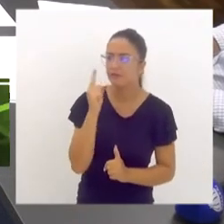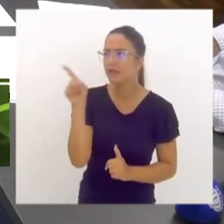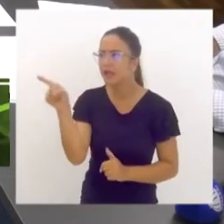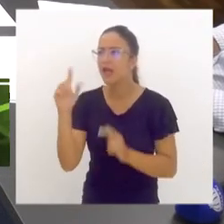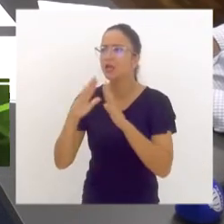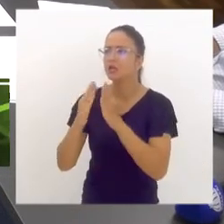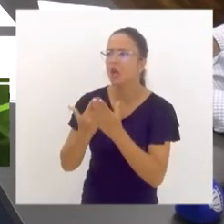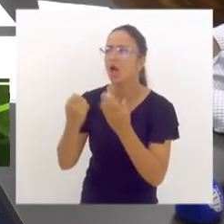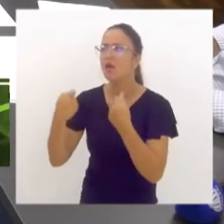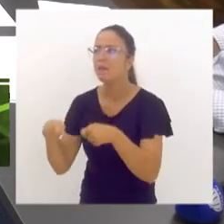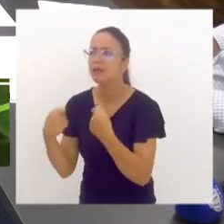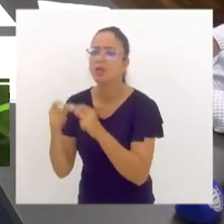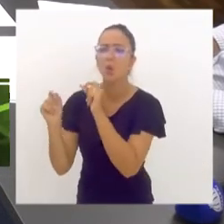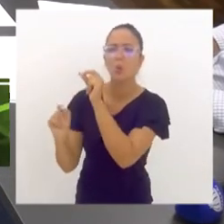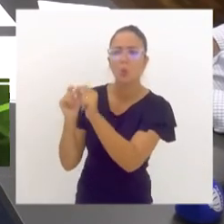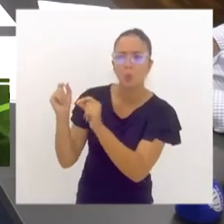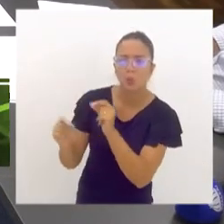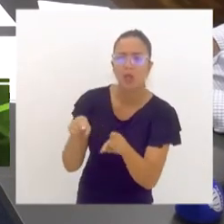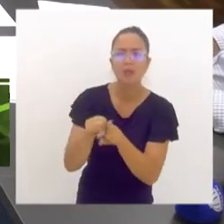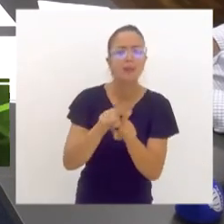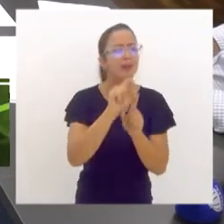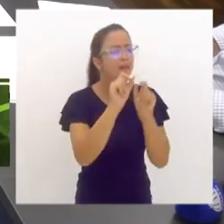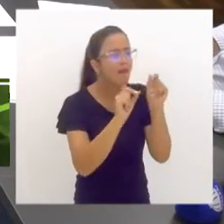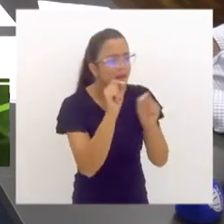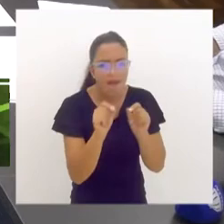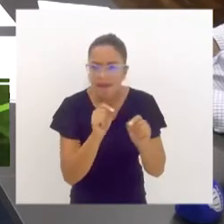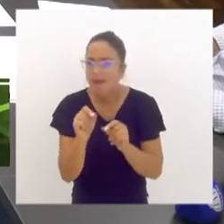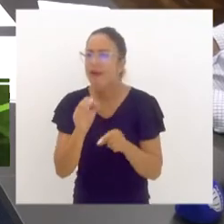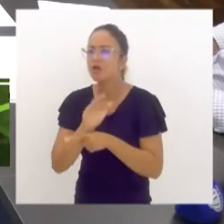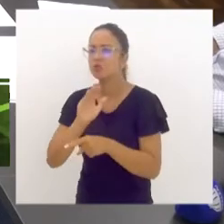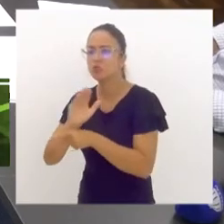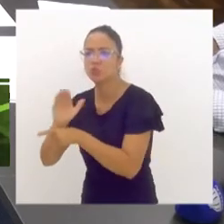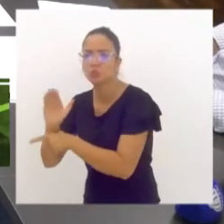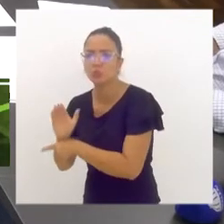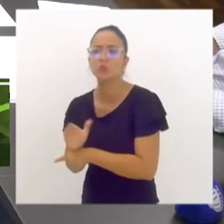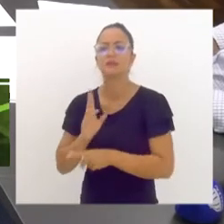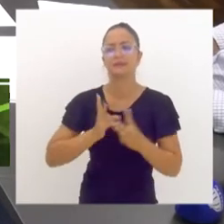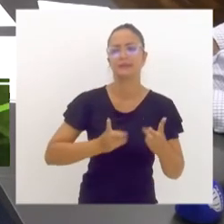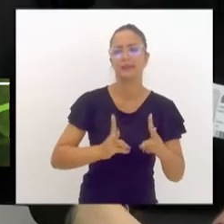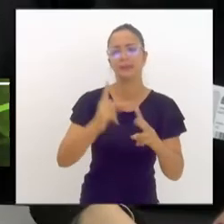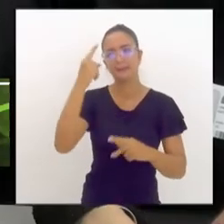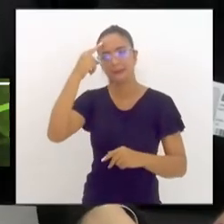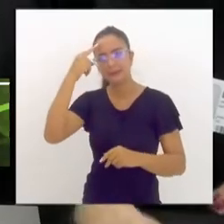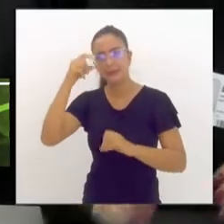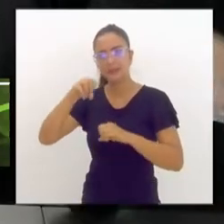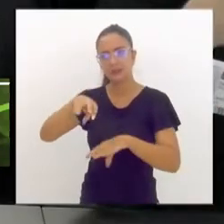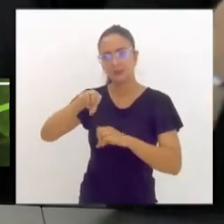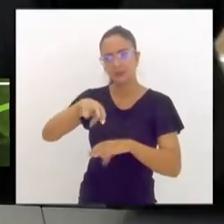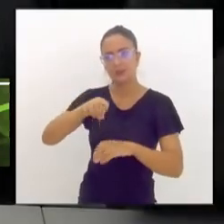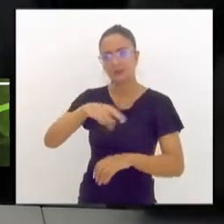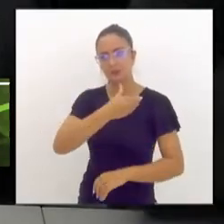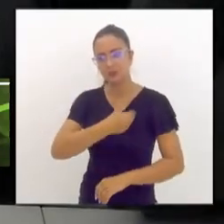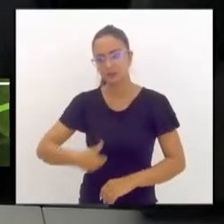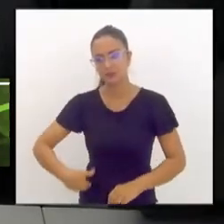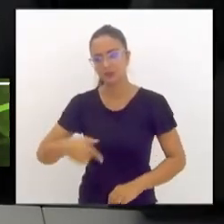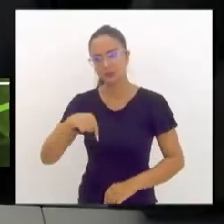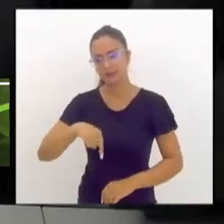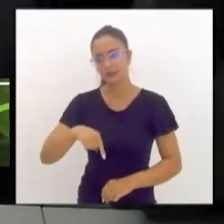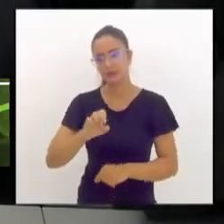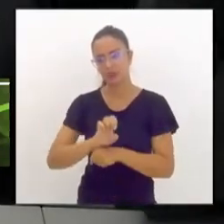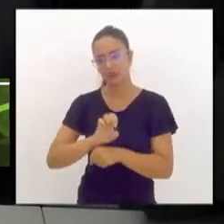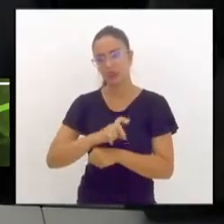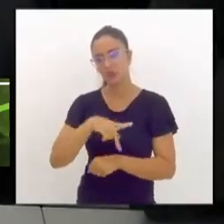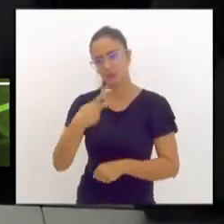né, de vários órgãos, como a gente já falou aqui, para pensar sempre a educação pública no nosso Estado. Então, a gente precisa